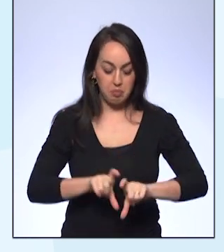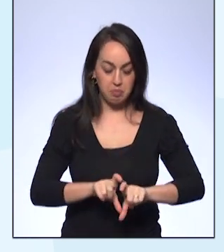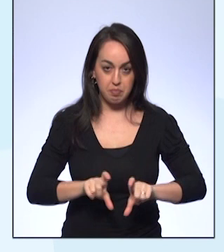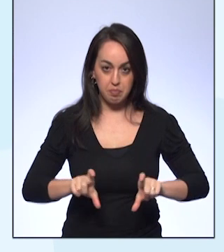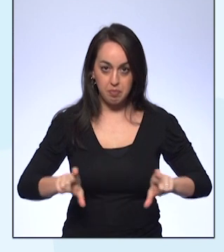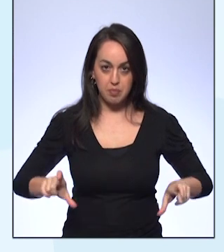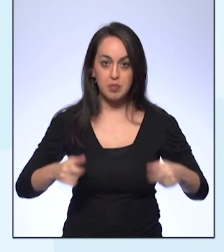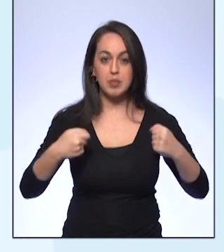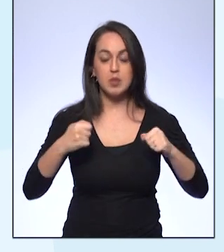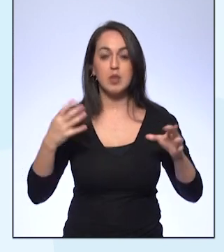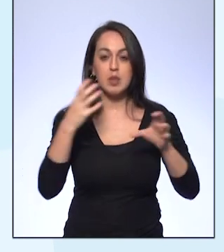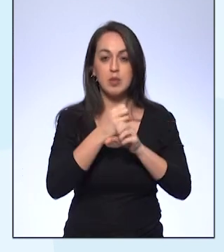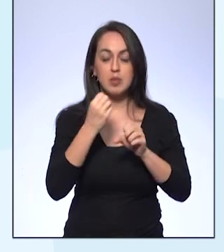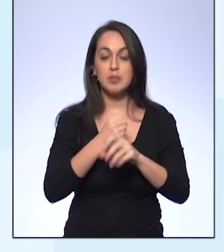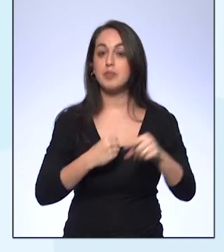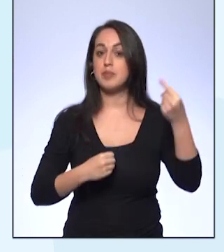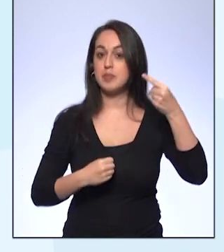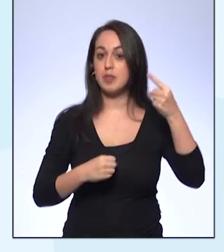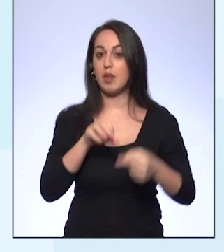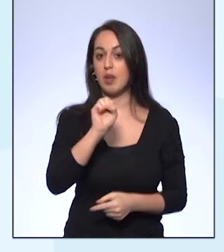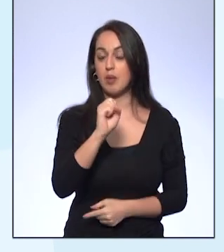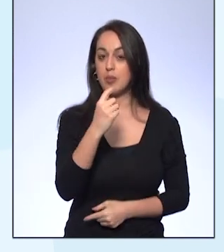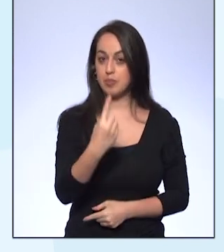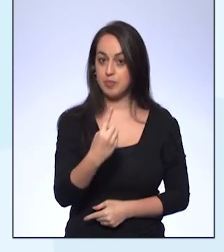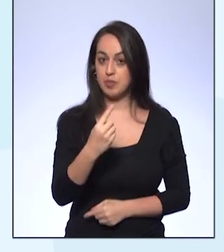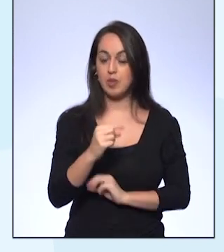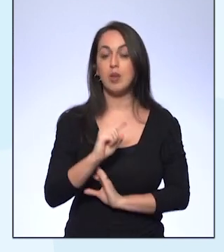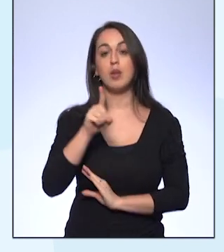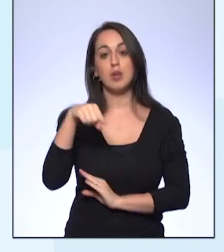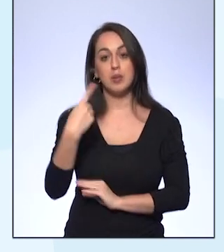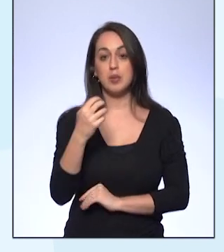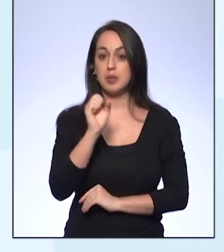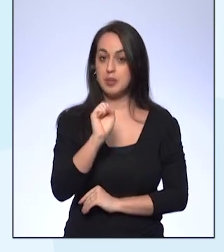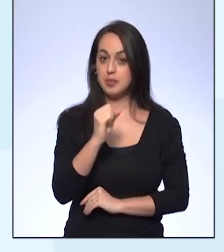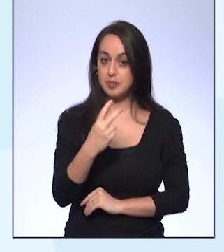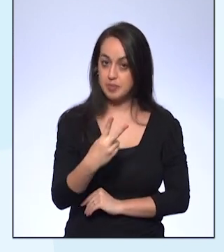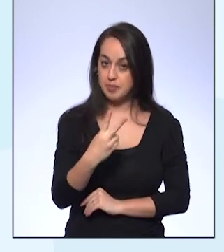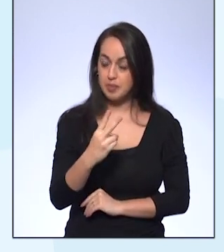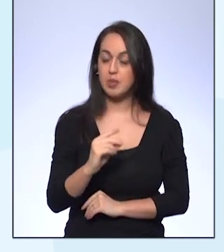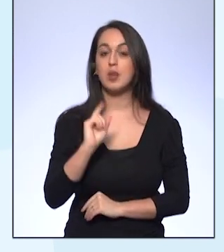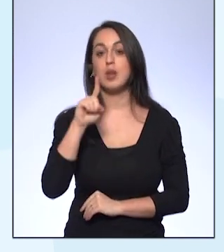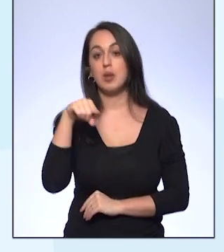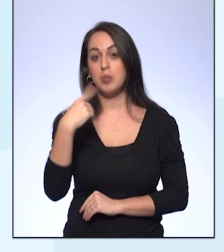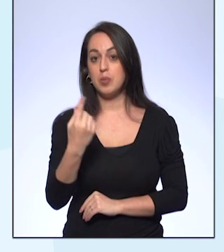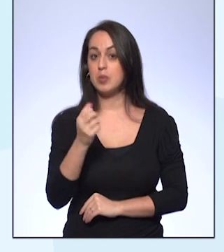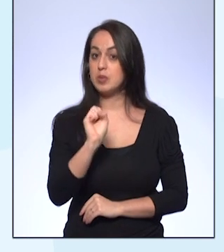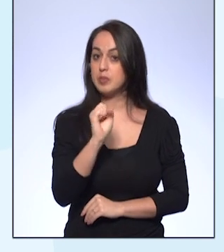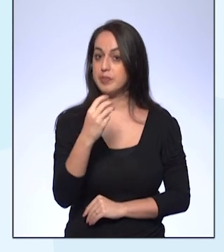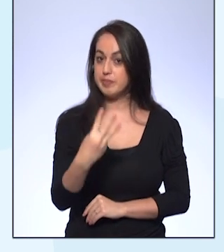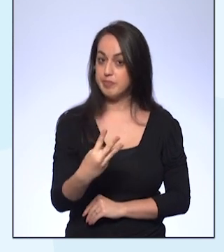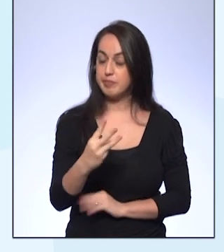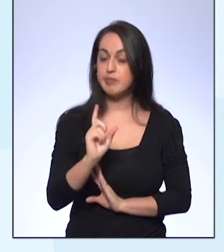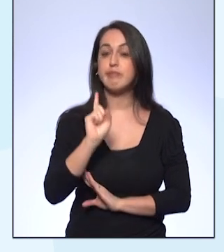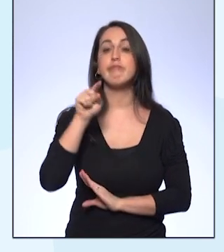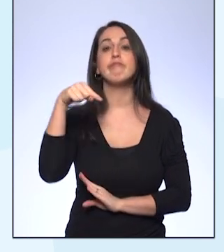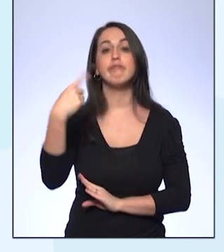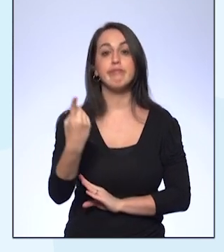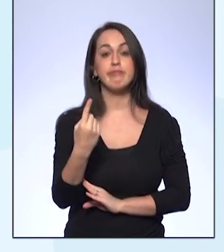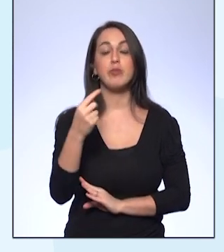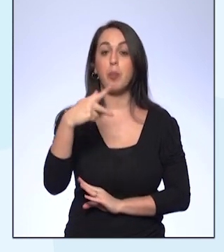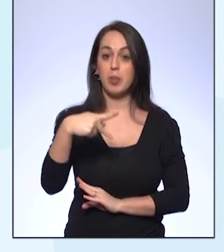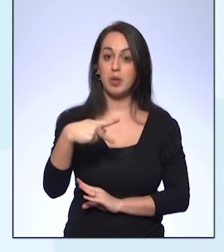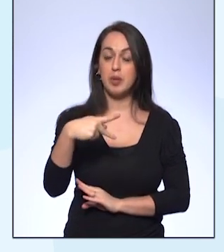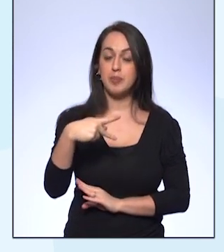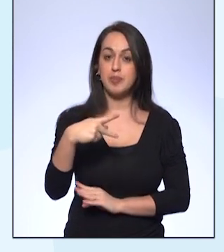que calcular primeiro o S1, depois o S2, depois o S3, depois o